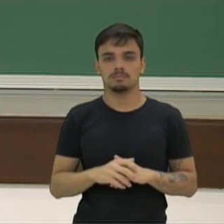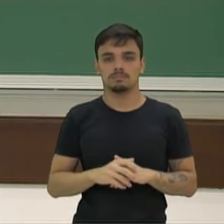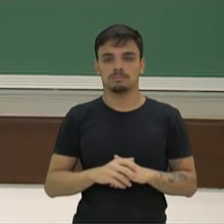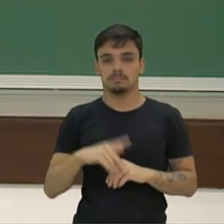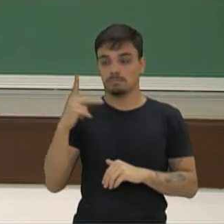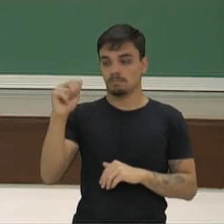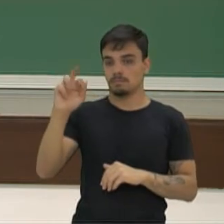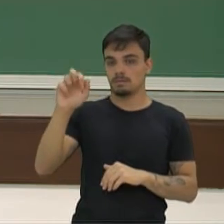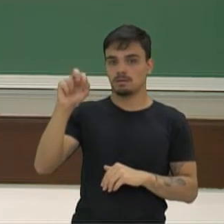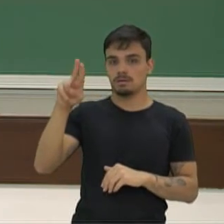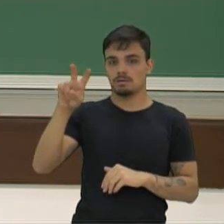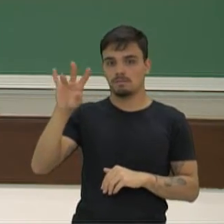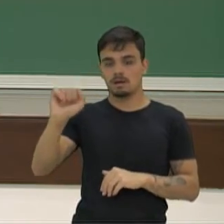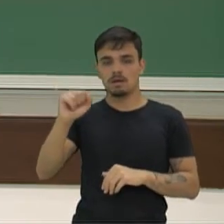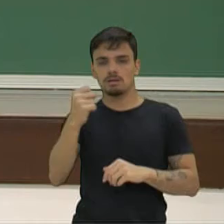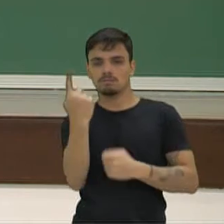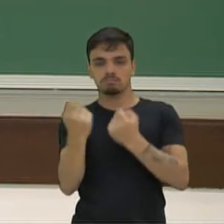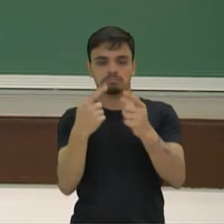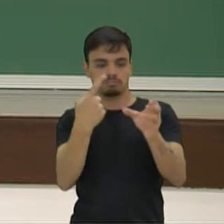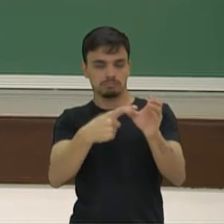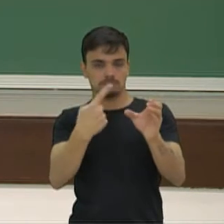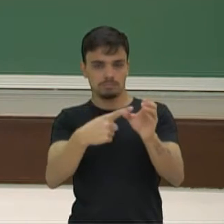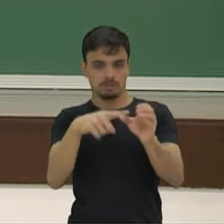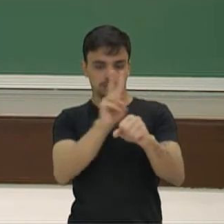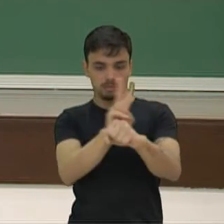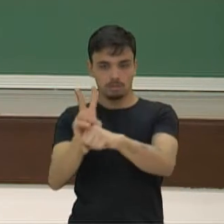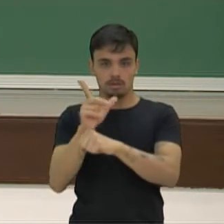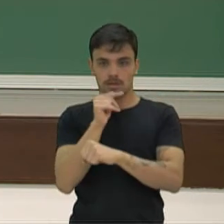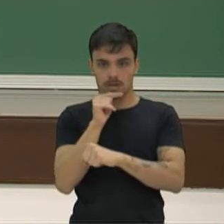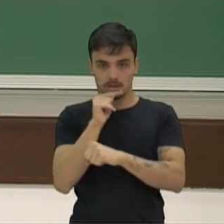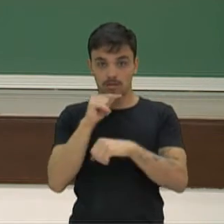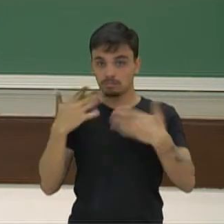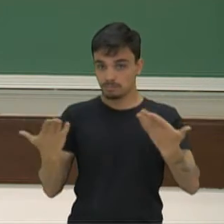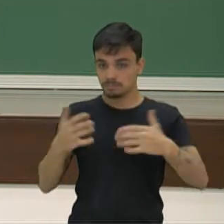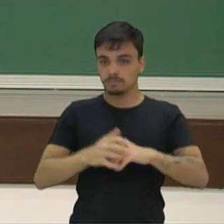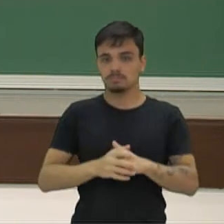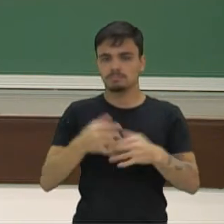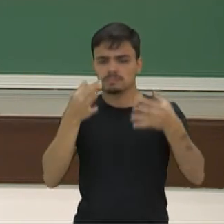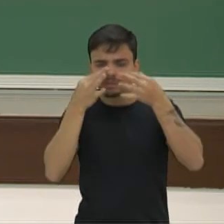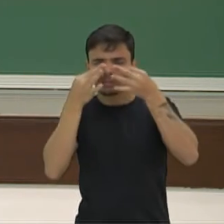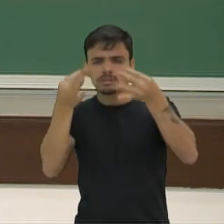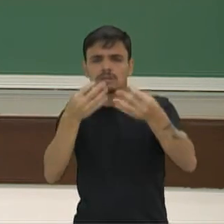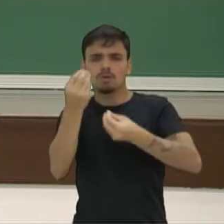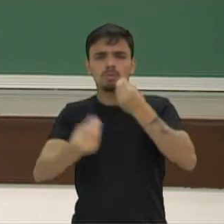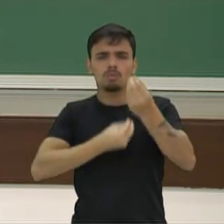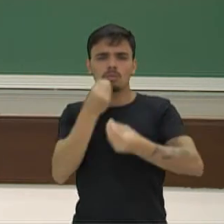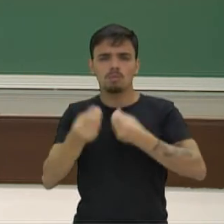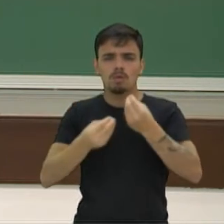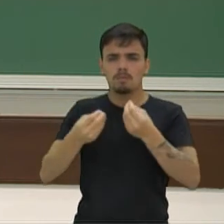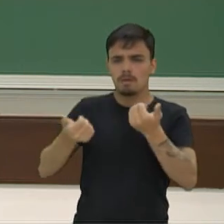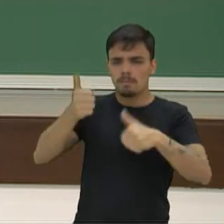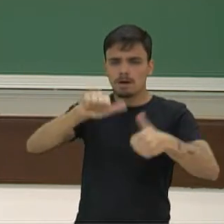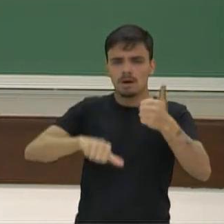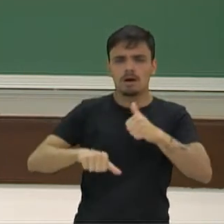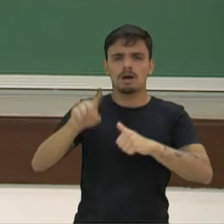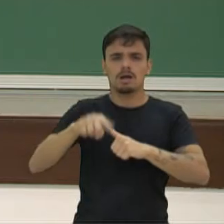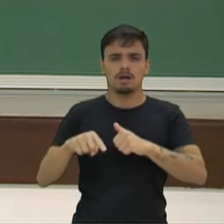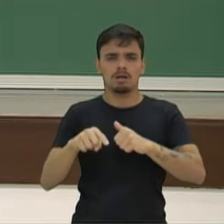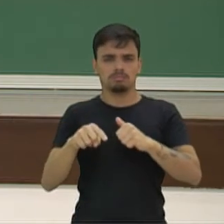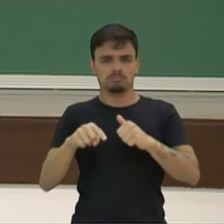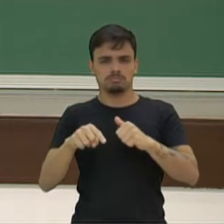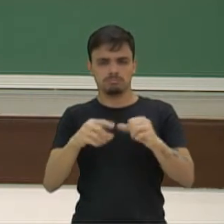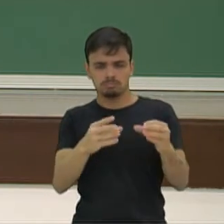Paranavaí. Então, qualquer um desses municípios estão cuidando da água? Estão prestando atenção nesse recurso tão